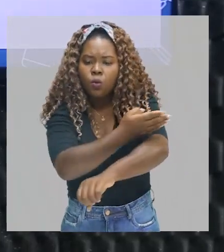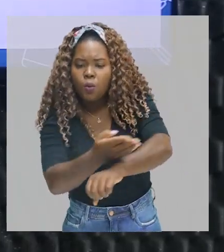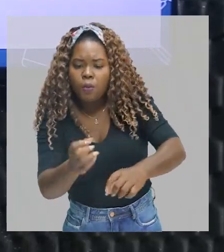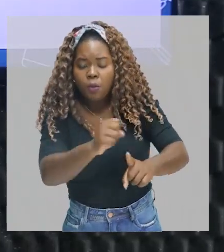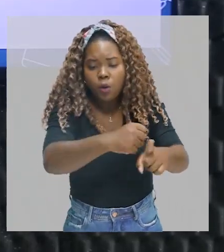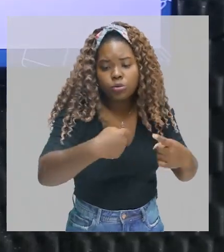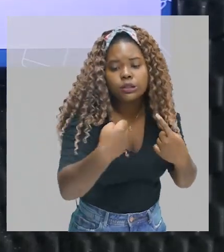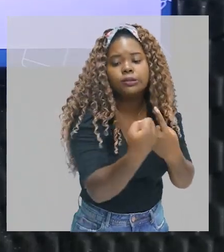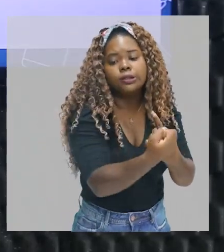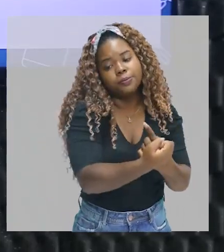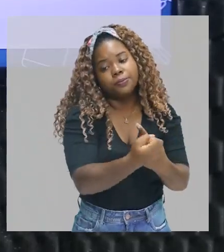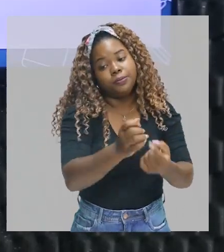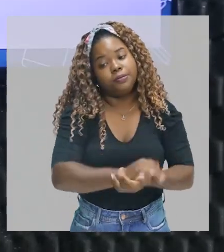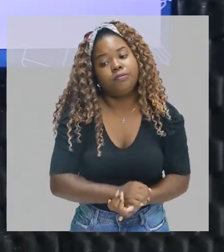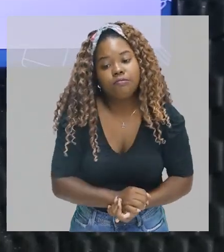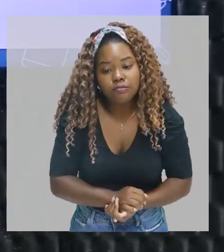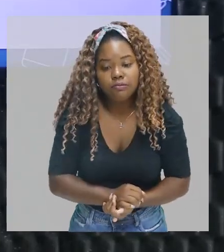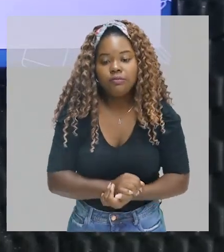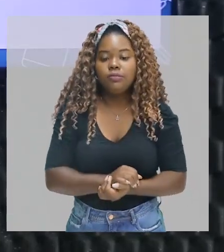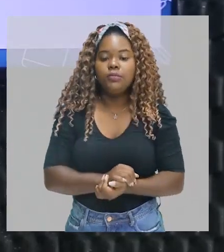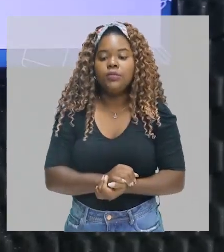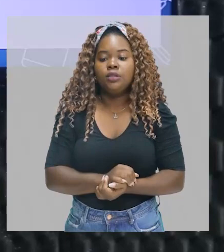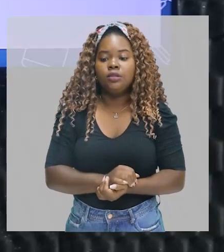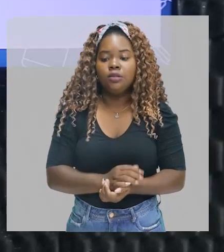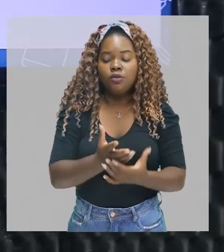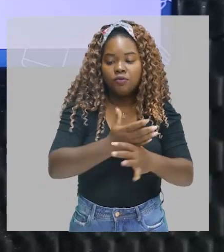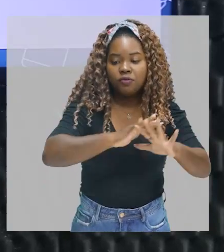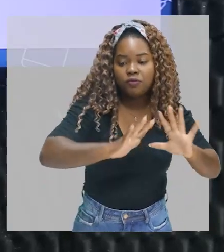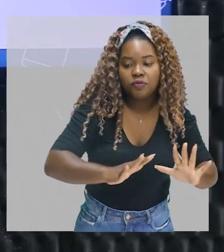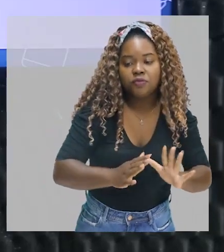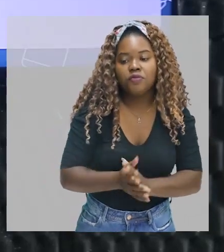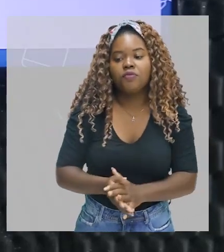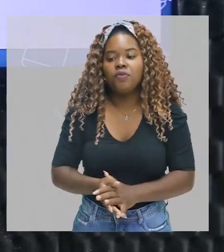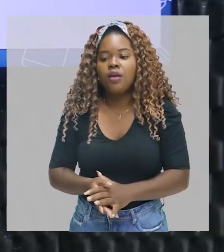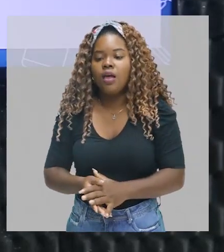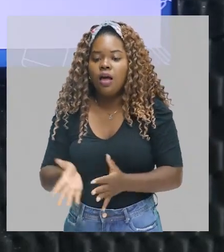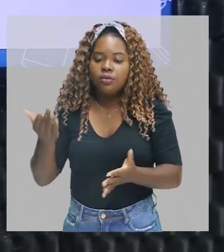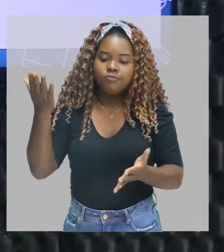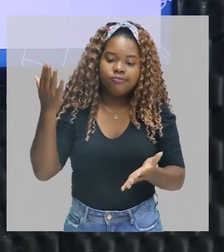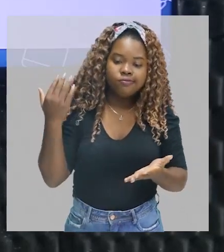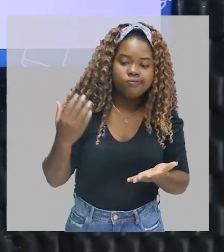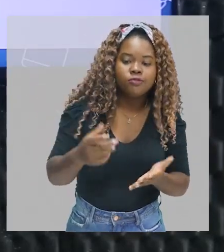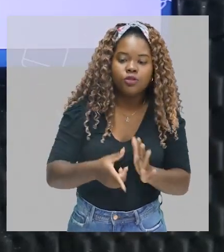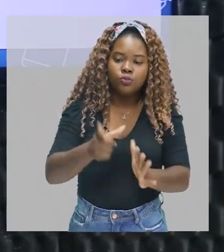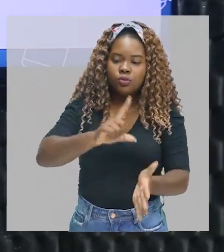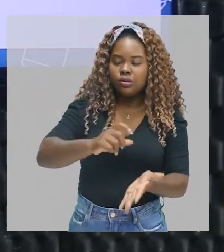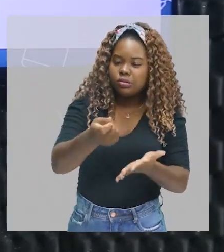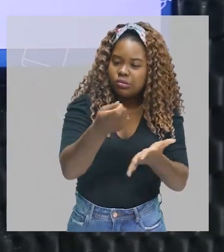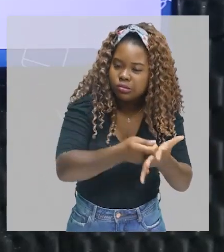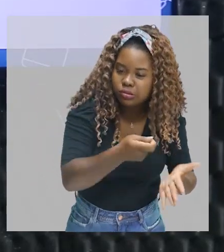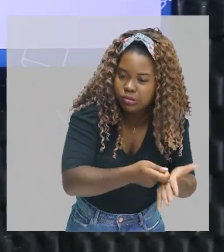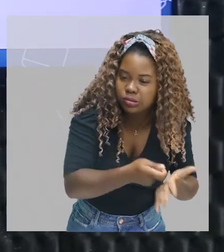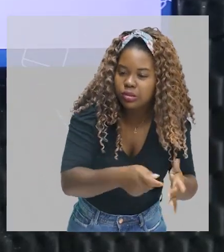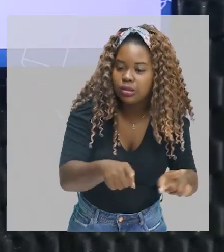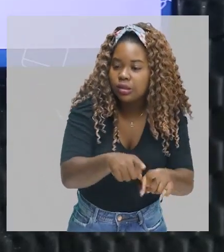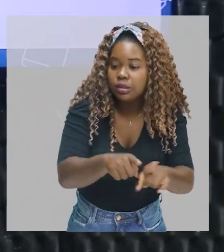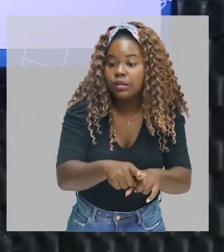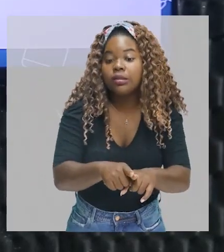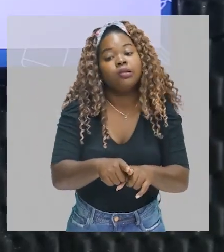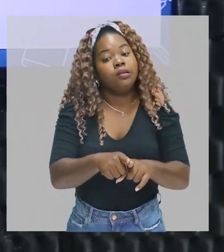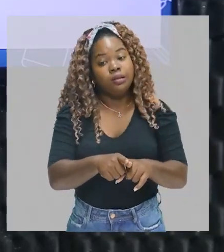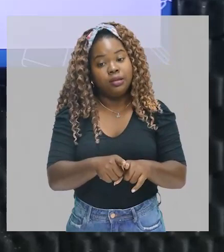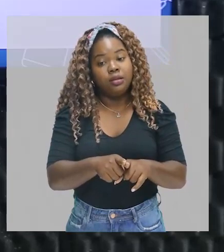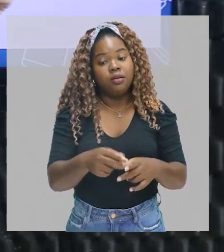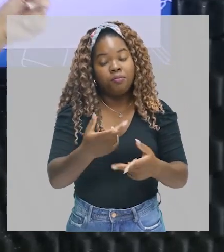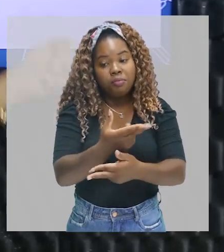tá bom? A partir do fim do antigo regime e com as novas relações de trabalho e, claro, urbanização que vão